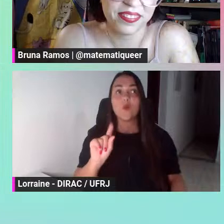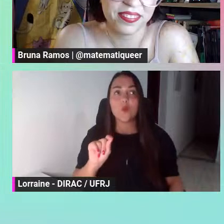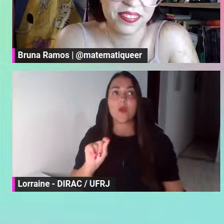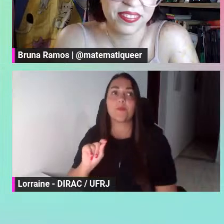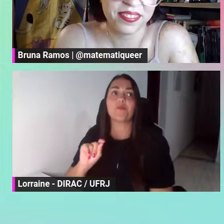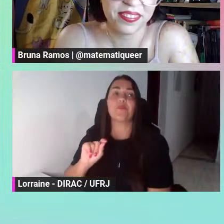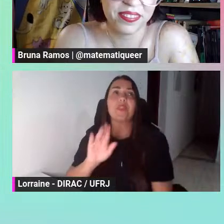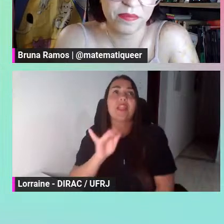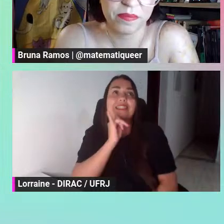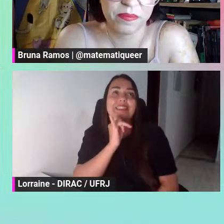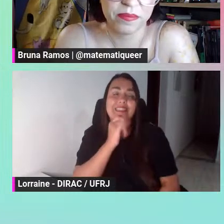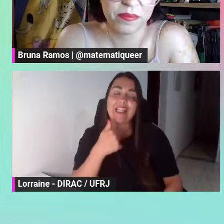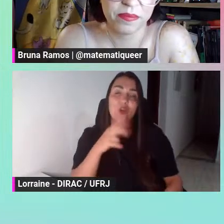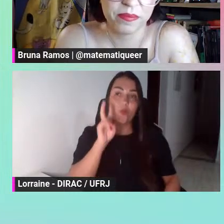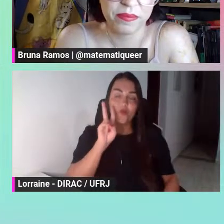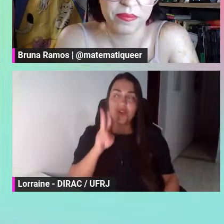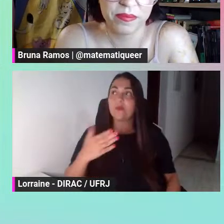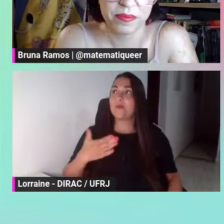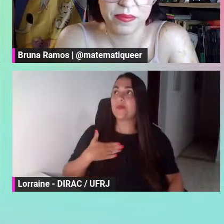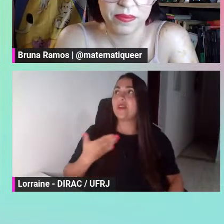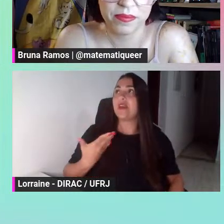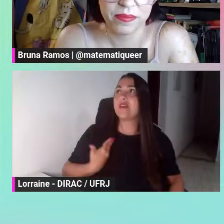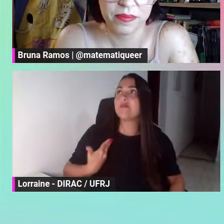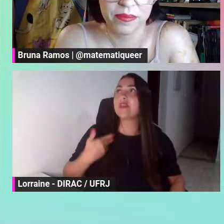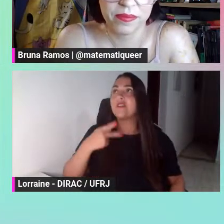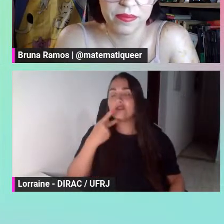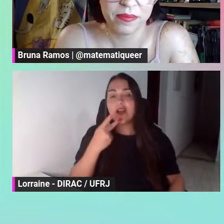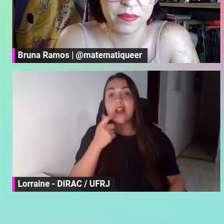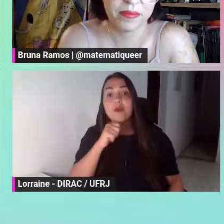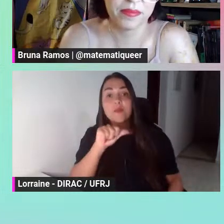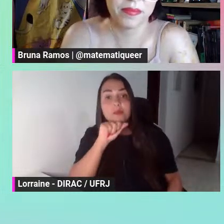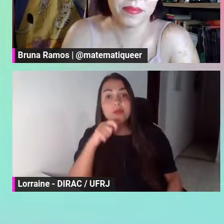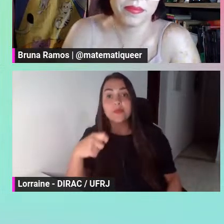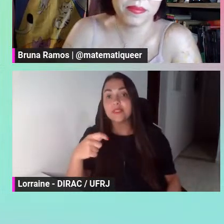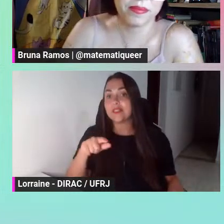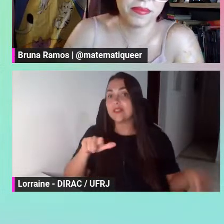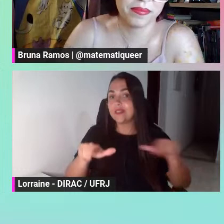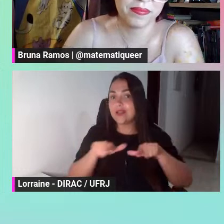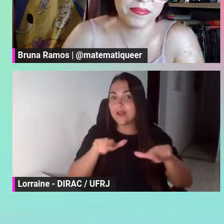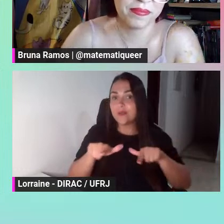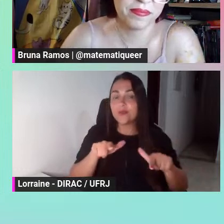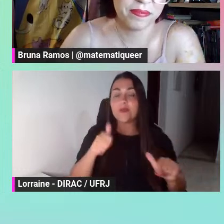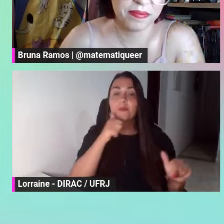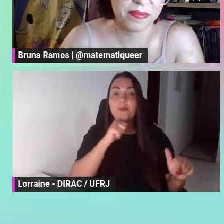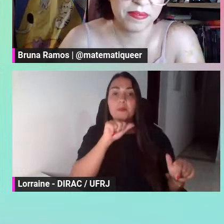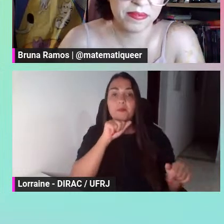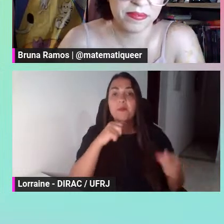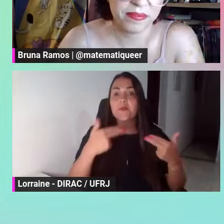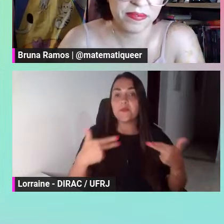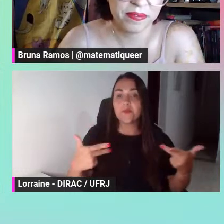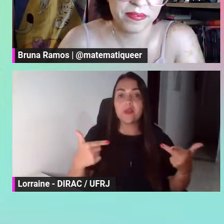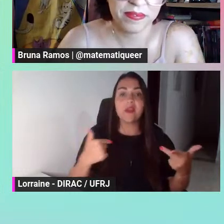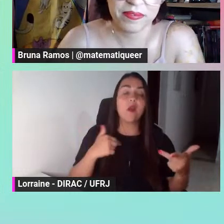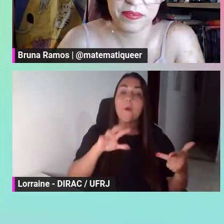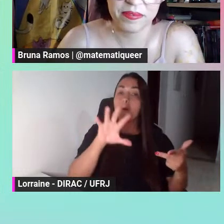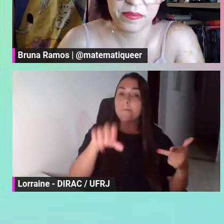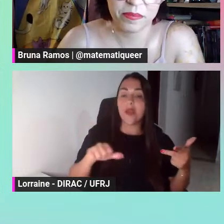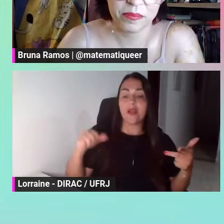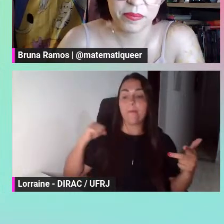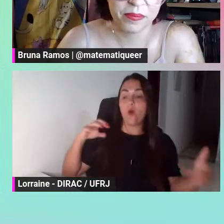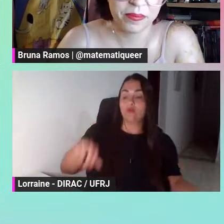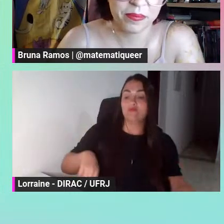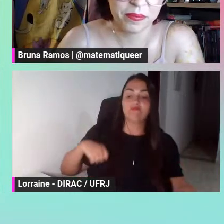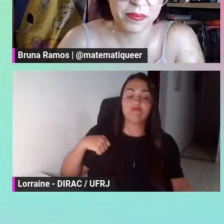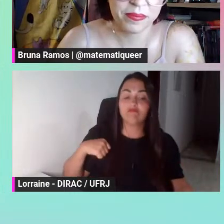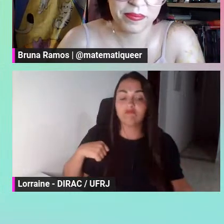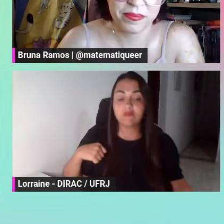assim, amigas minhas que falavam, a mamãe precisa trabalhar, a mamãe precisa ir. Eu não, eu catava minha bolsa, igual você falava assim, e